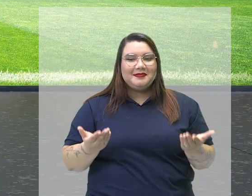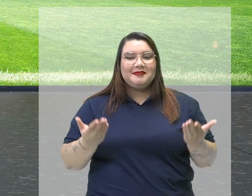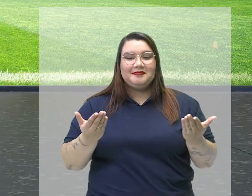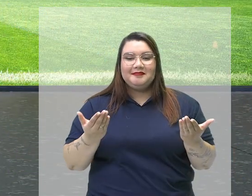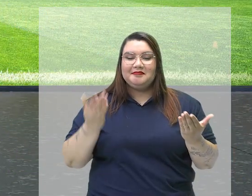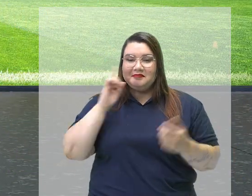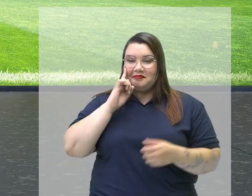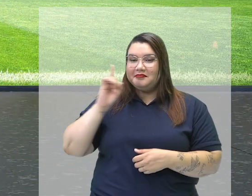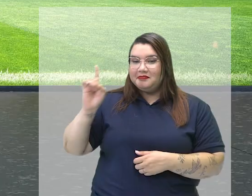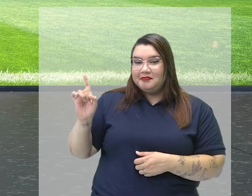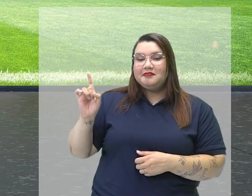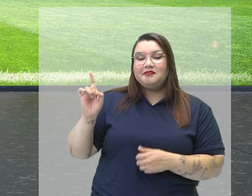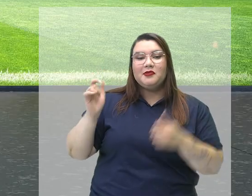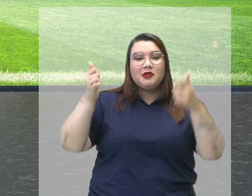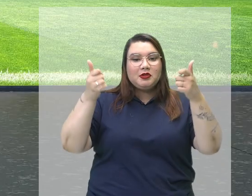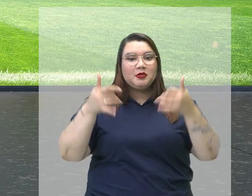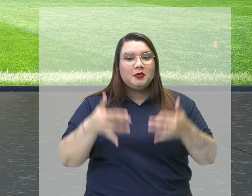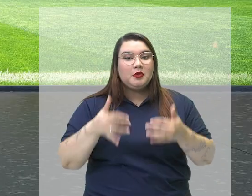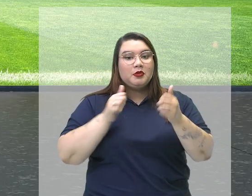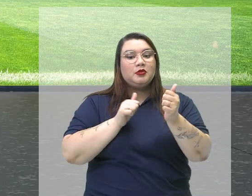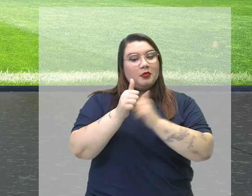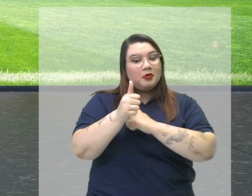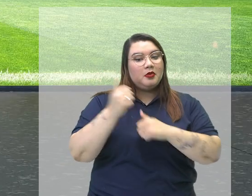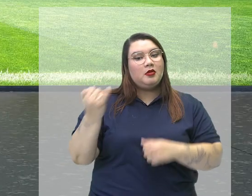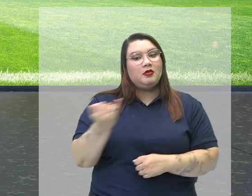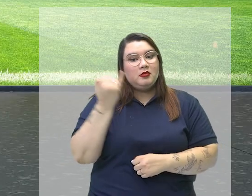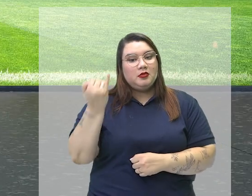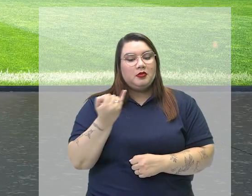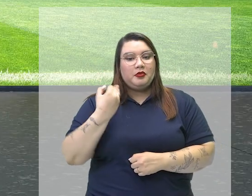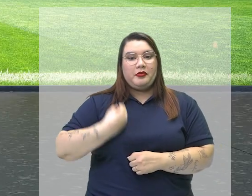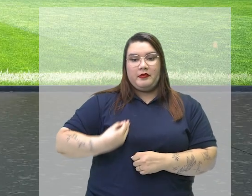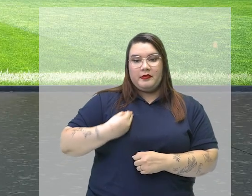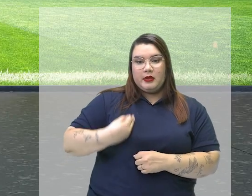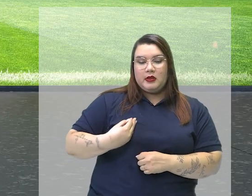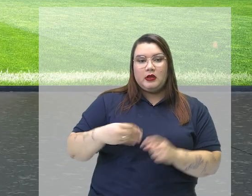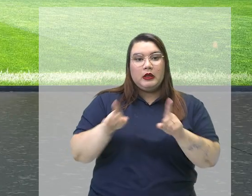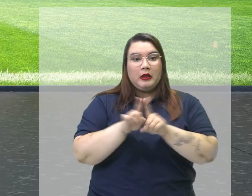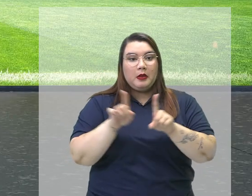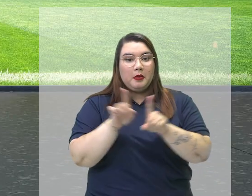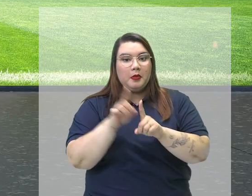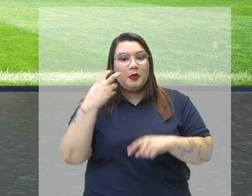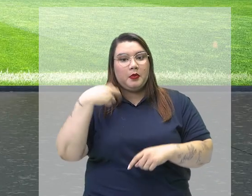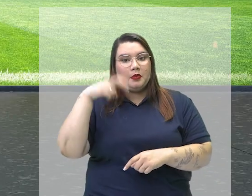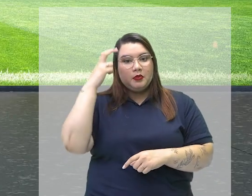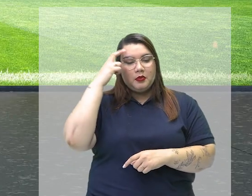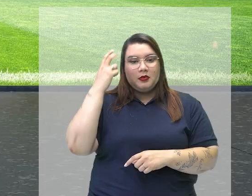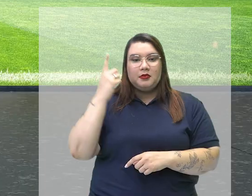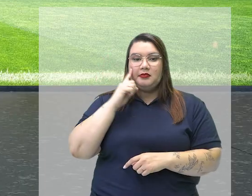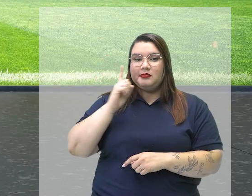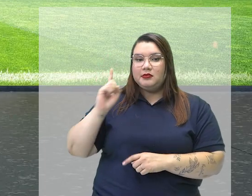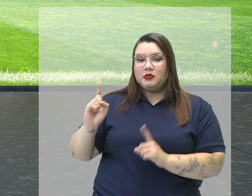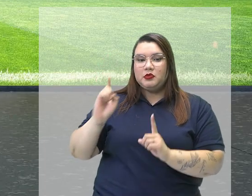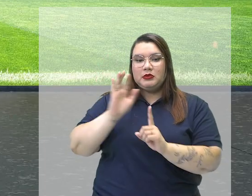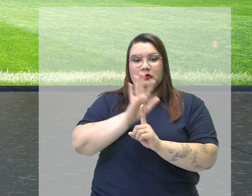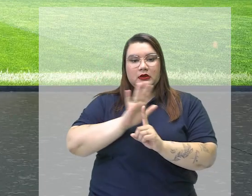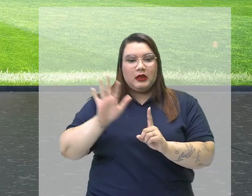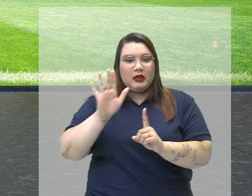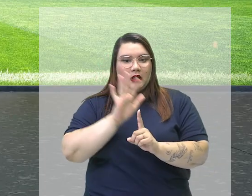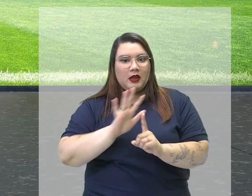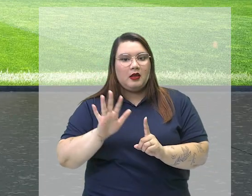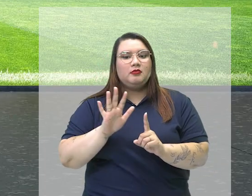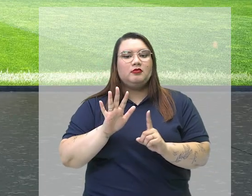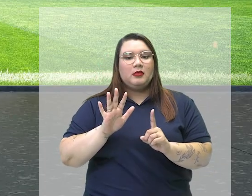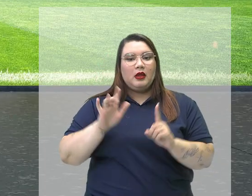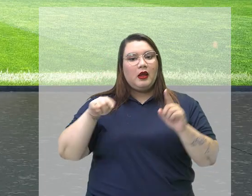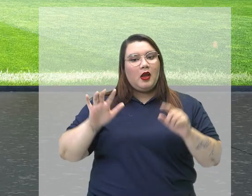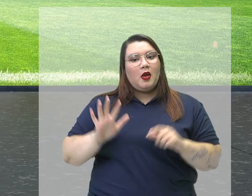Muito bem, os esportes também são importantes, né, na nossa vida e na nossa cultura. Olha só onde eu estou, a